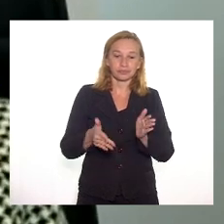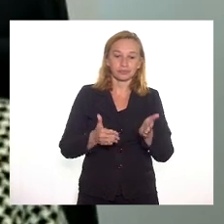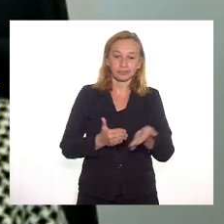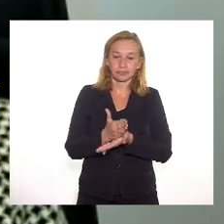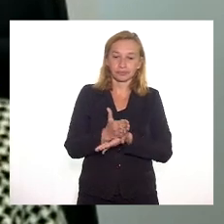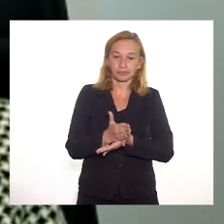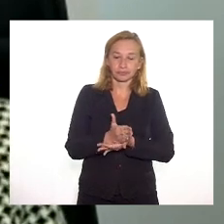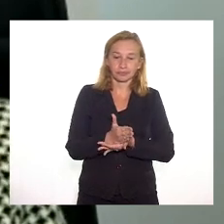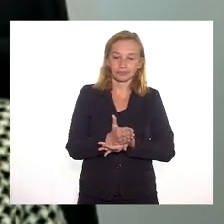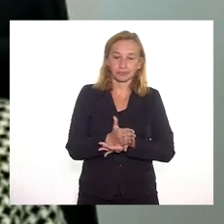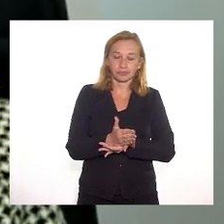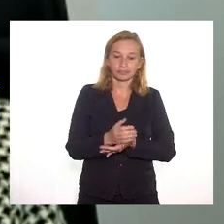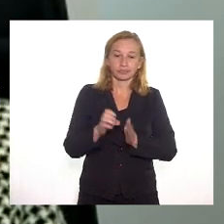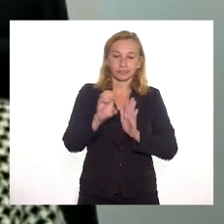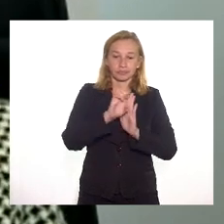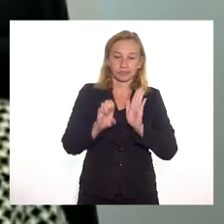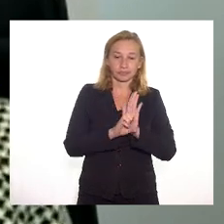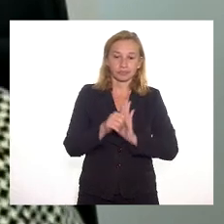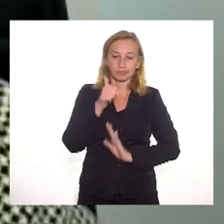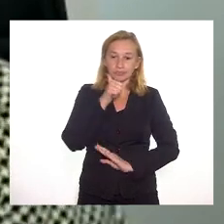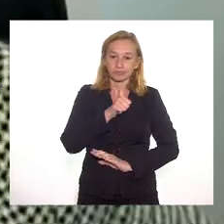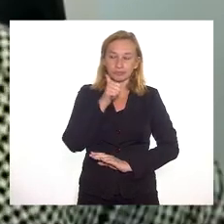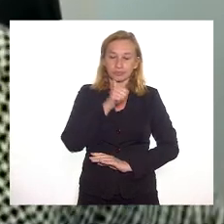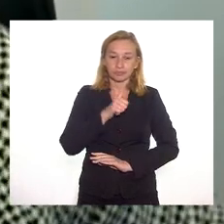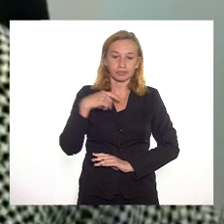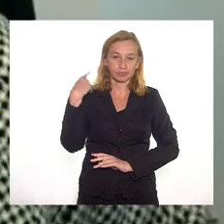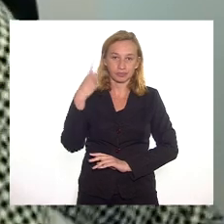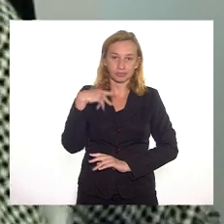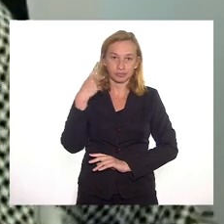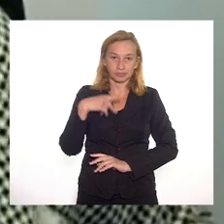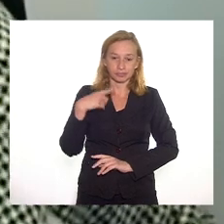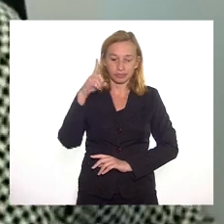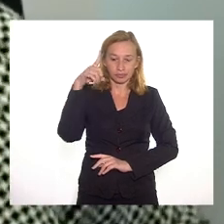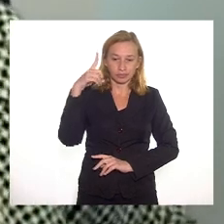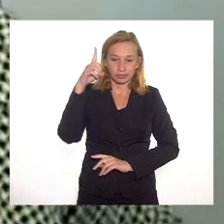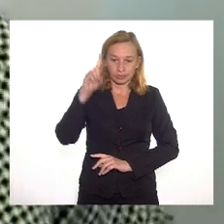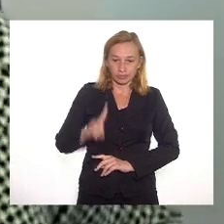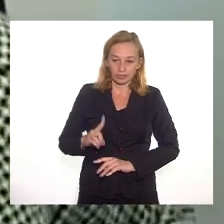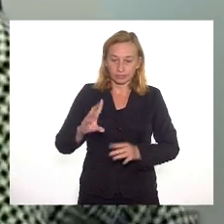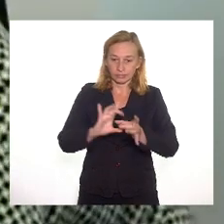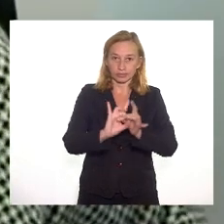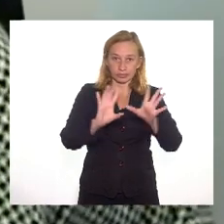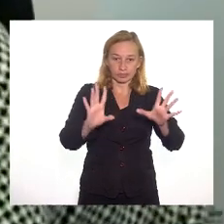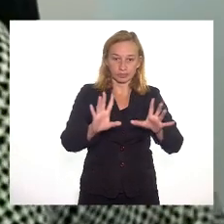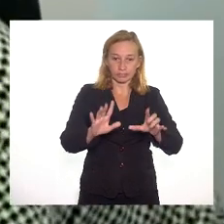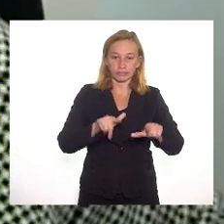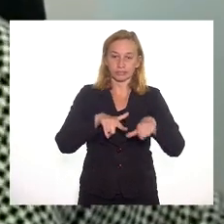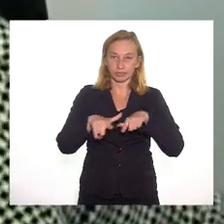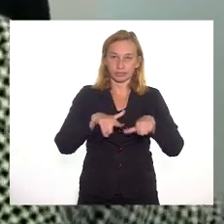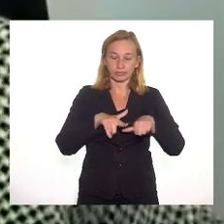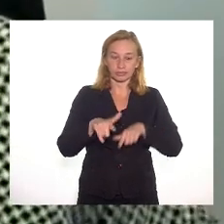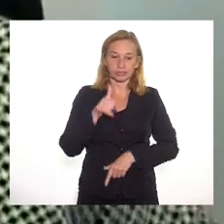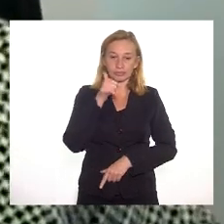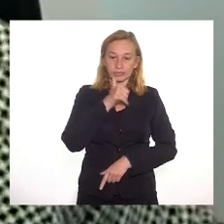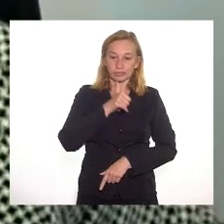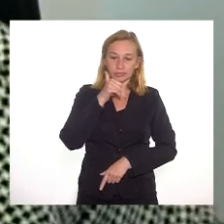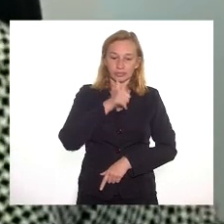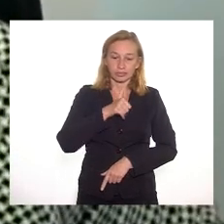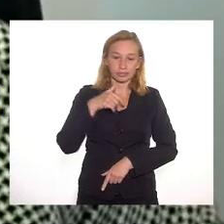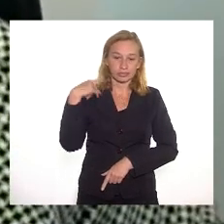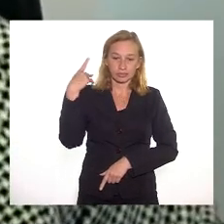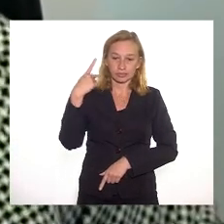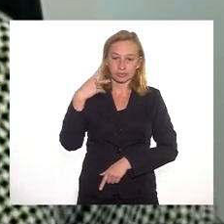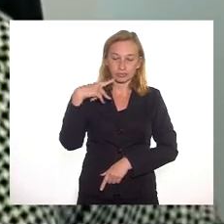aprovada, o Estatuto da Mulher Parlamentar, o direito livre da atuação da mulher no